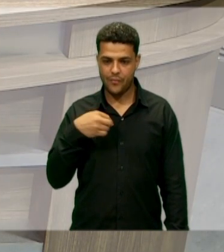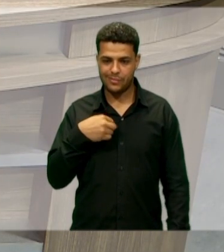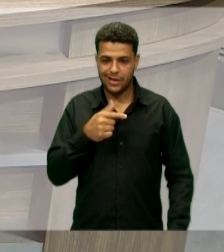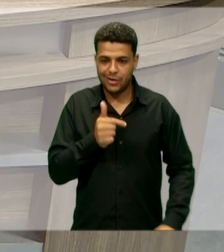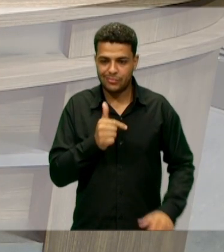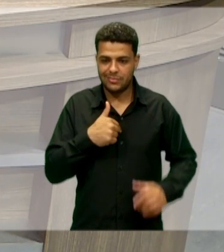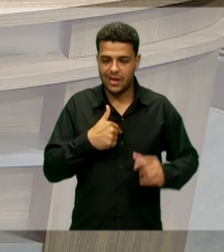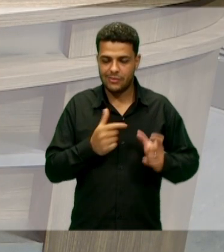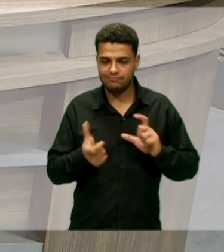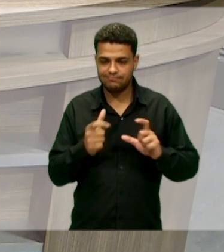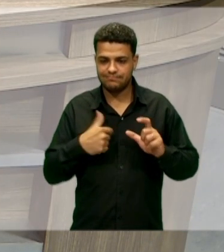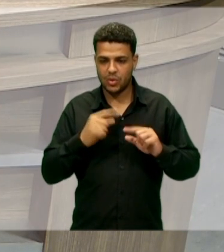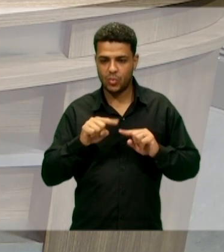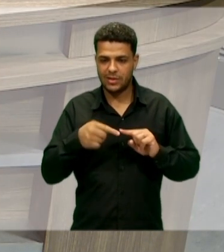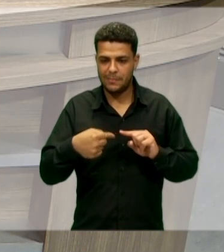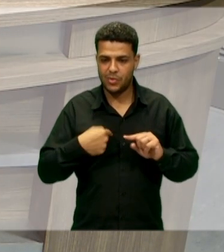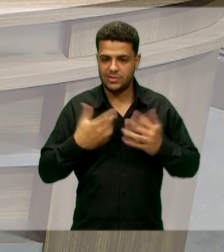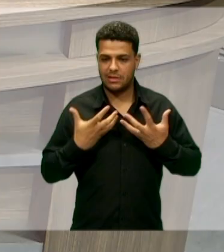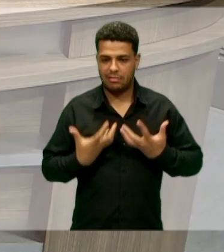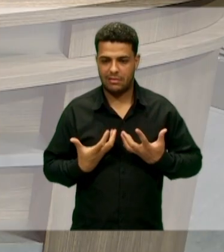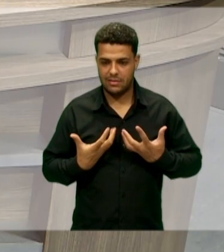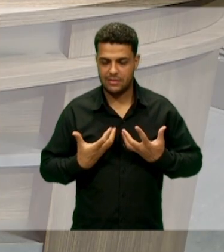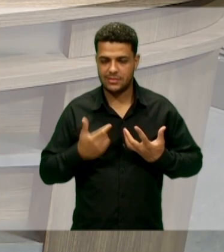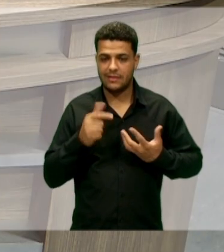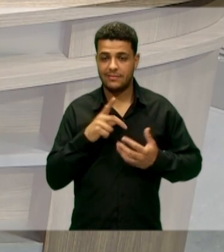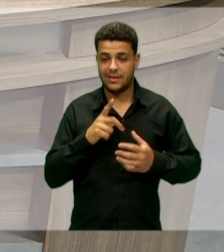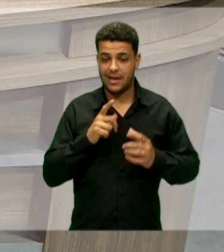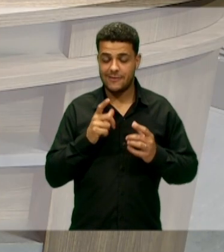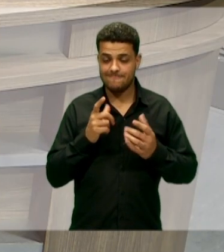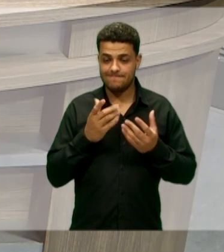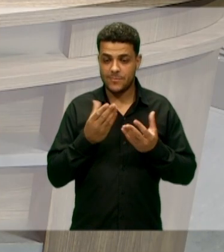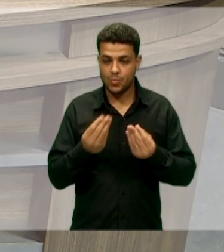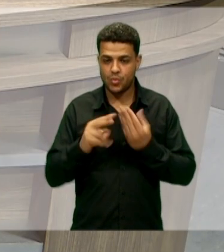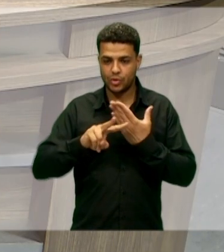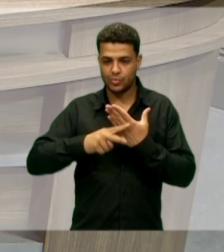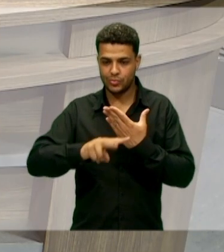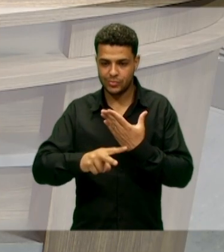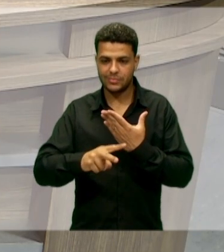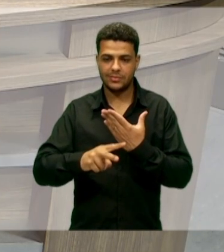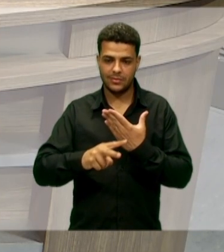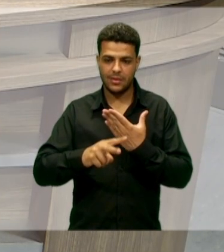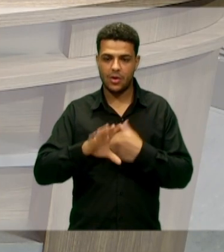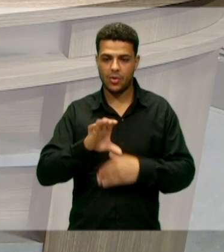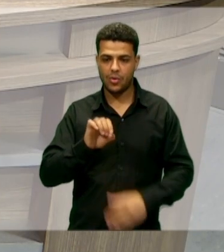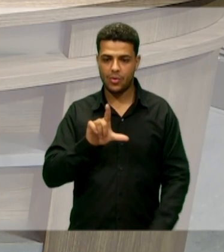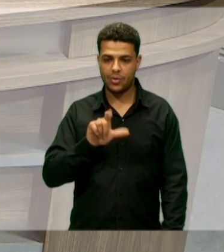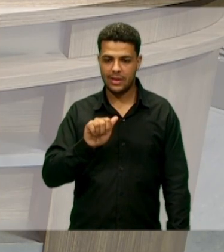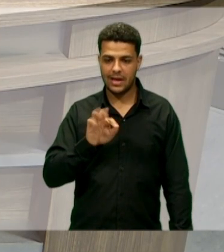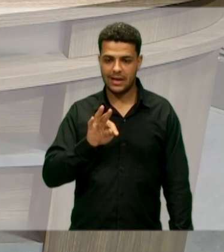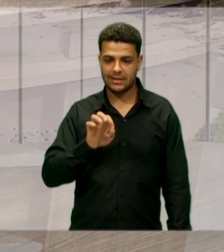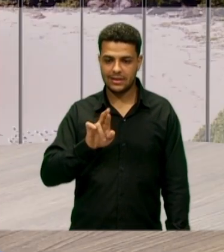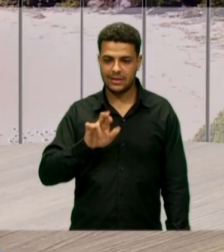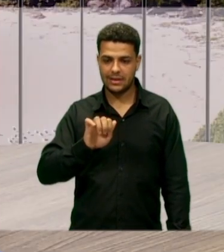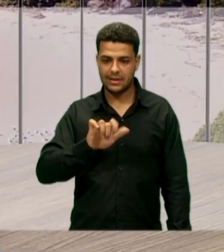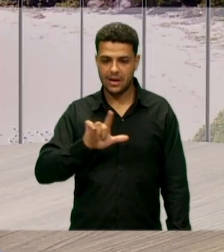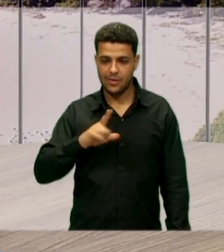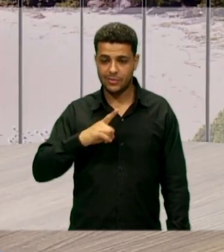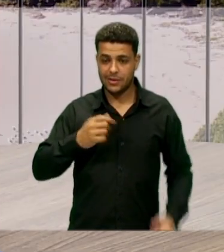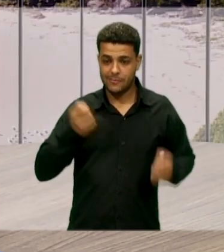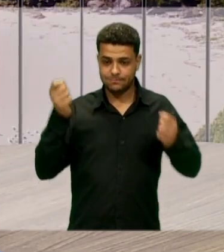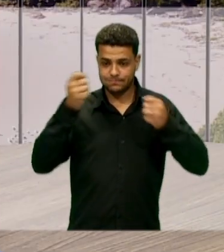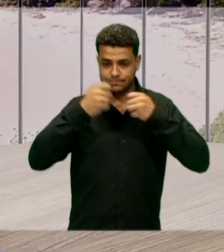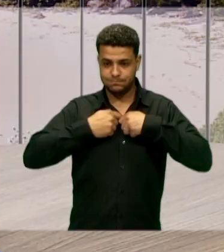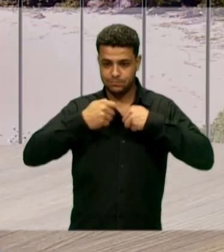colaterais como a quimioterapia tem. Que a quimioterapia ela tem bastante efeitos colaterais, né? Eu digo para todo mundo que é como se você jogasse uma